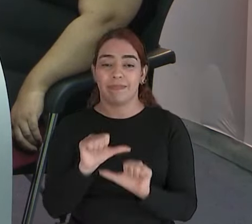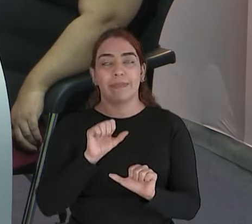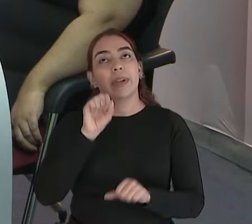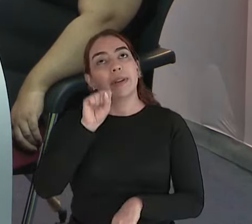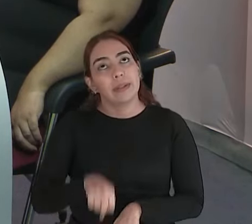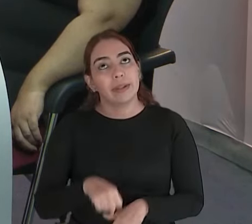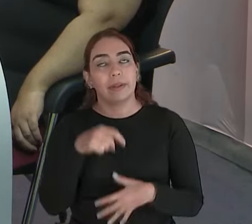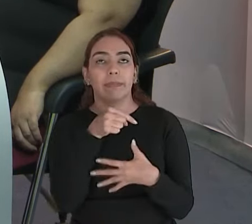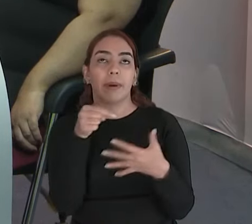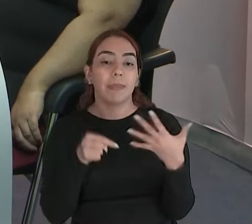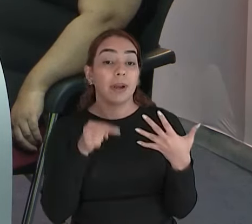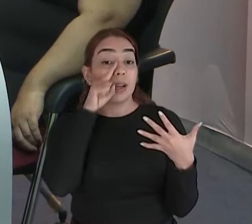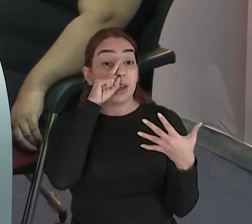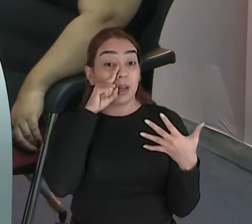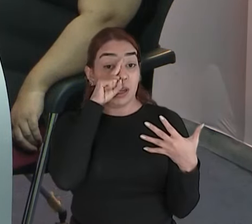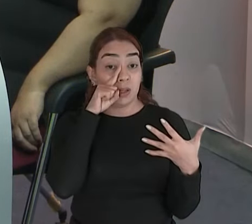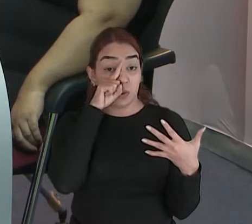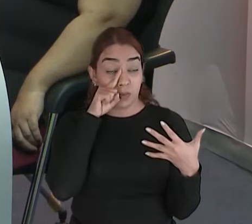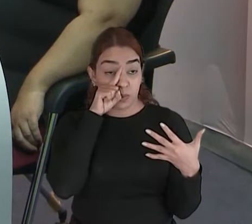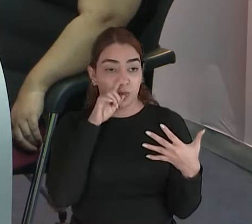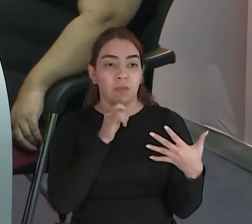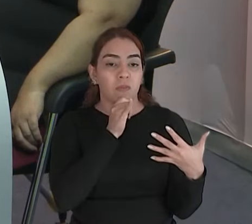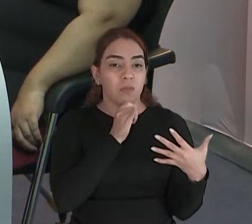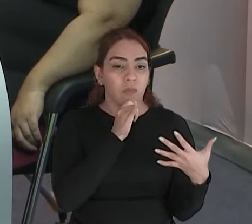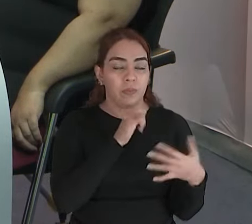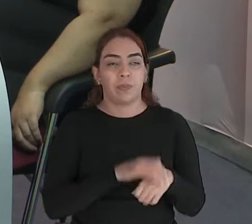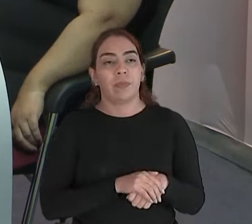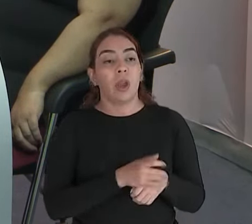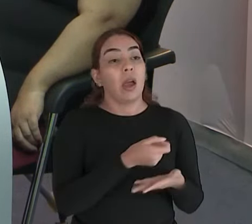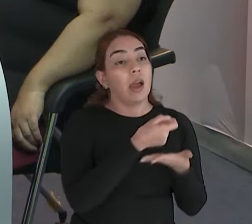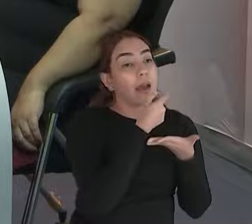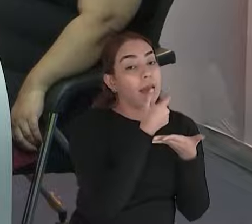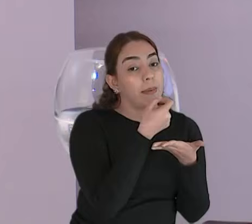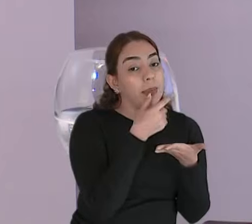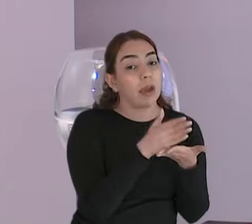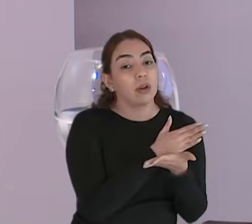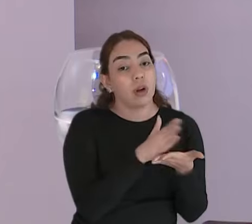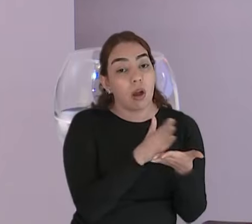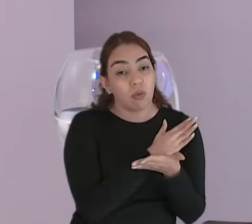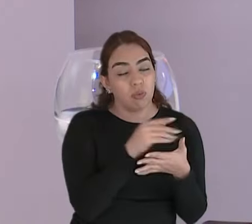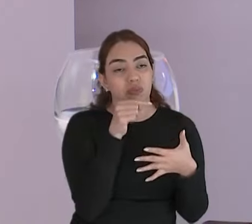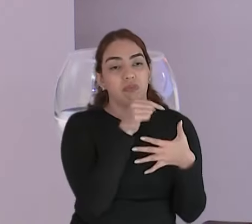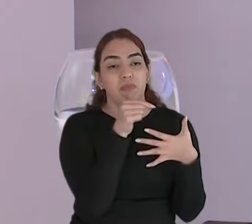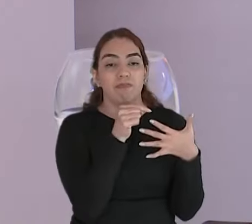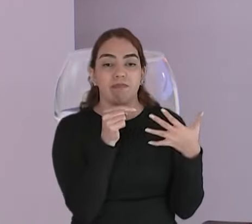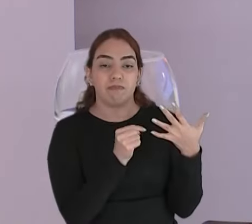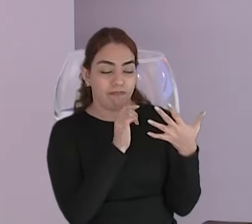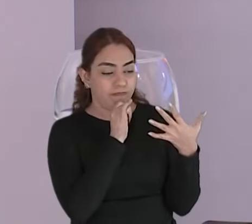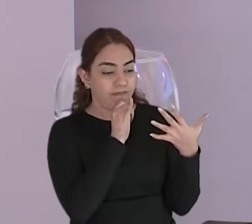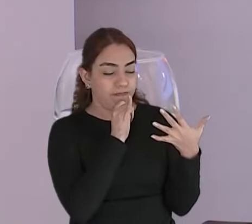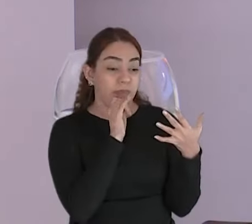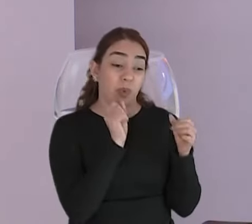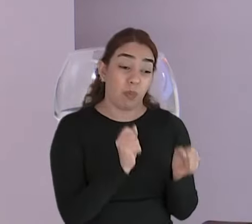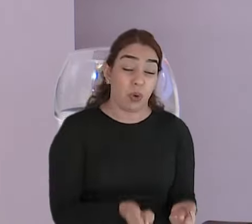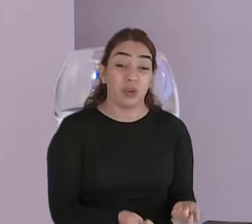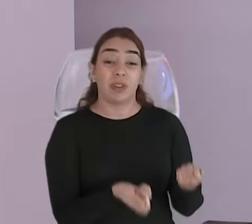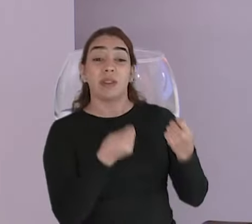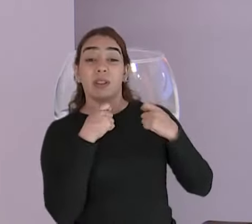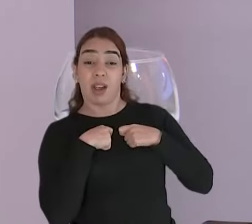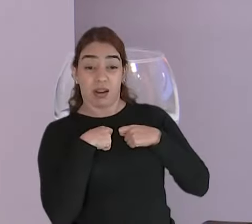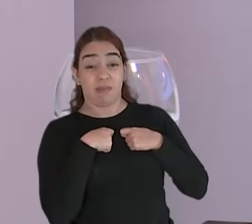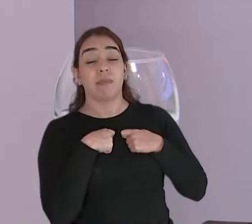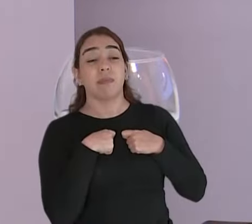sim. Então, entre o fator de risco, o uso de algumas medicações como ácido valproico, idade materna